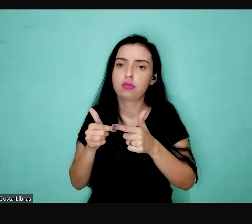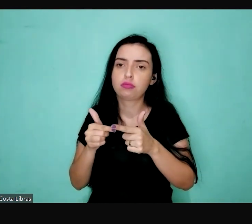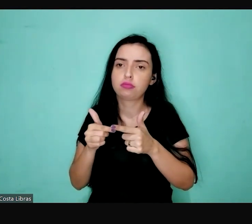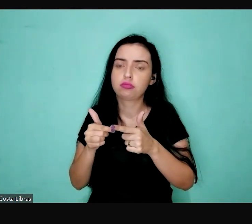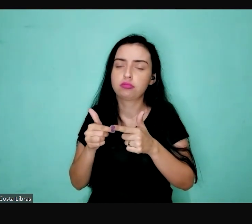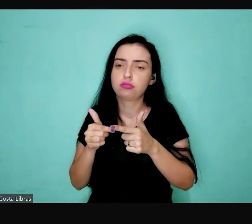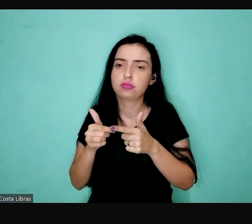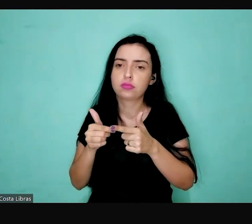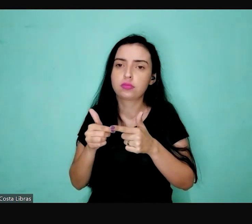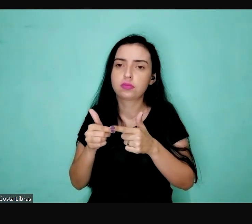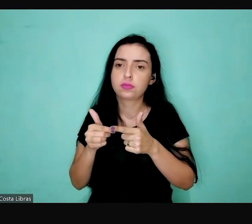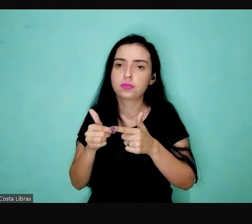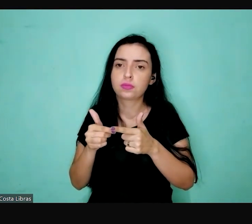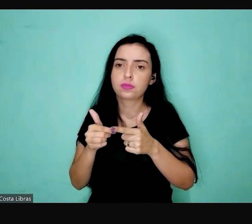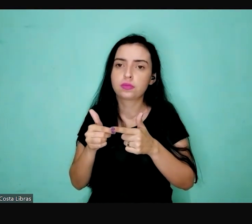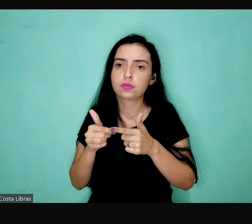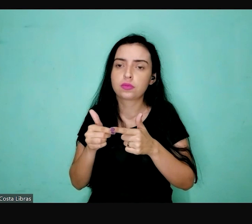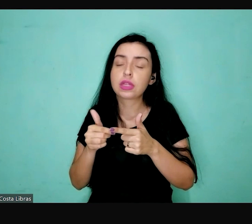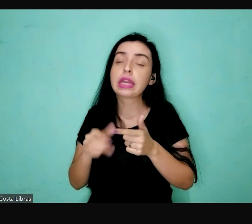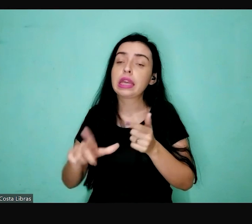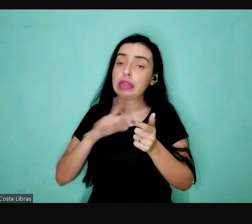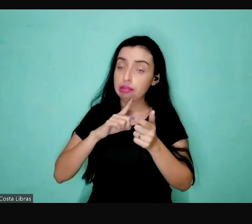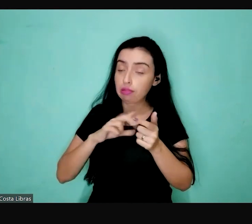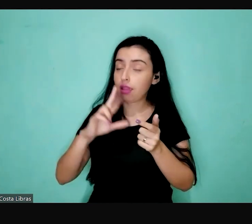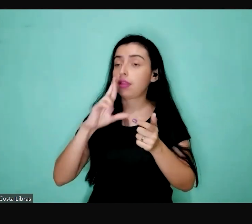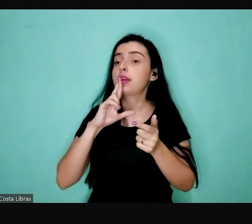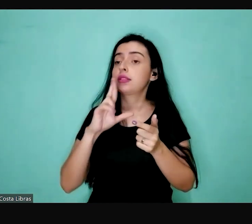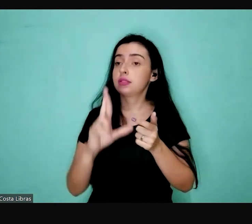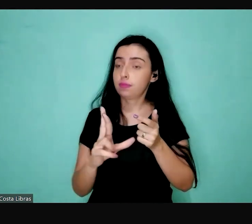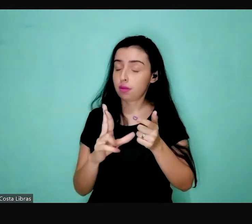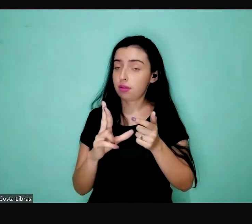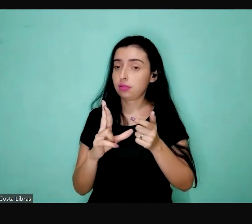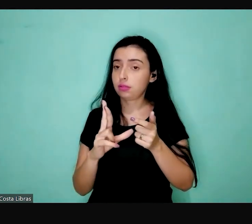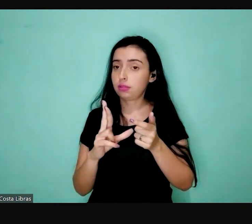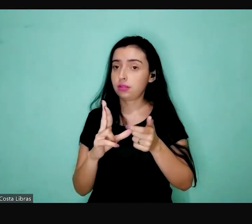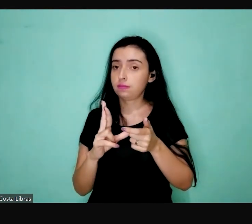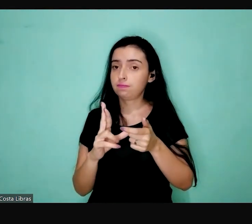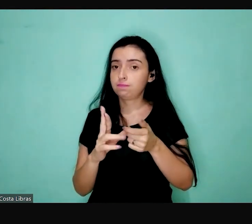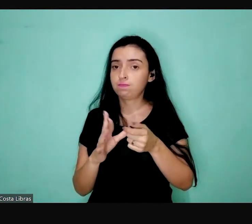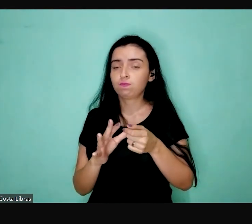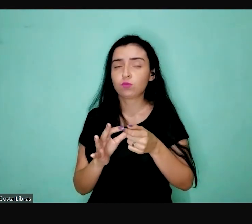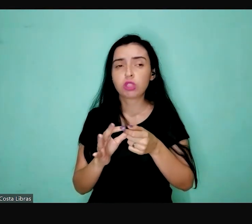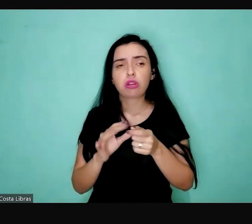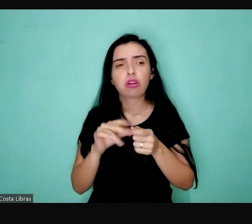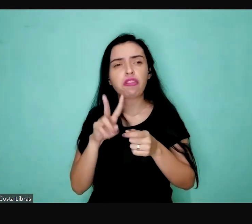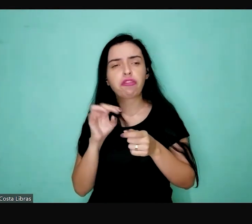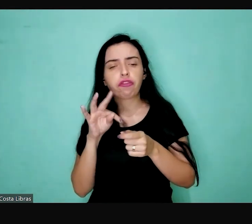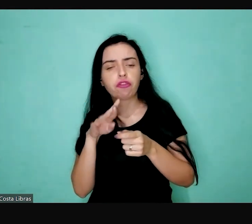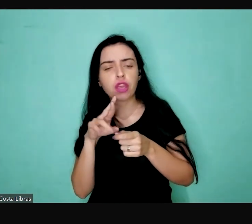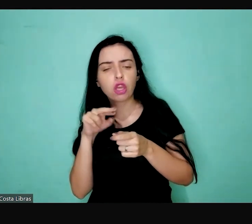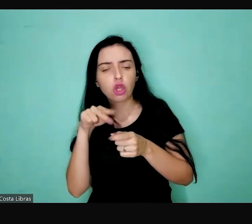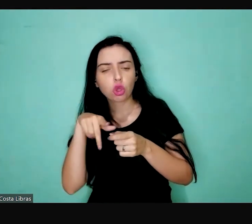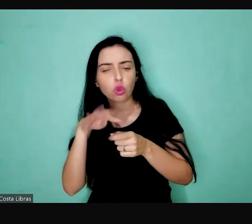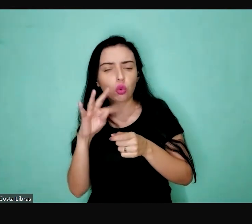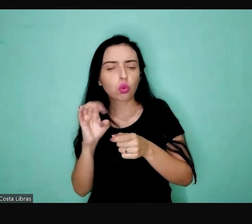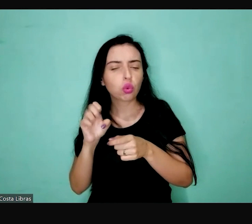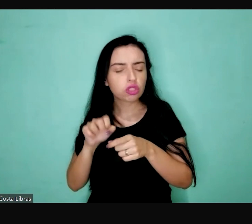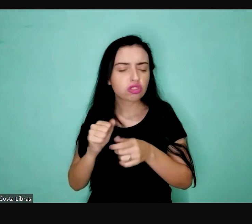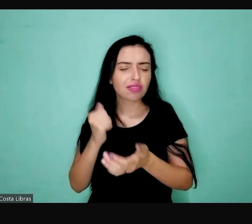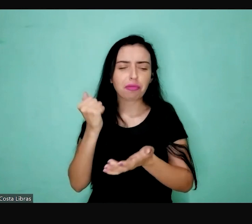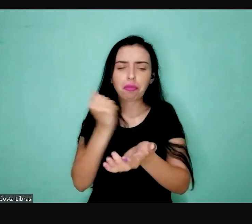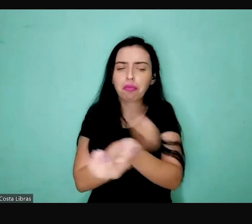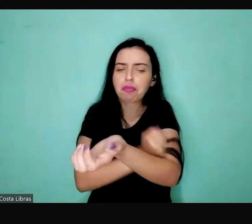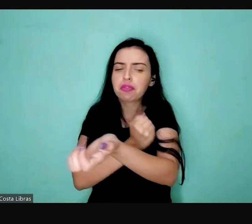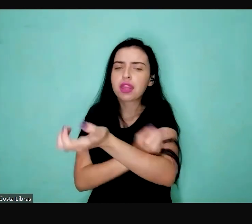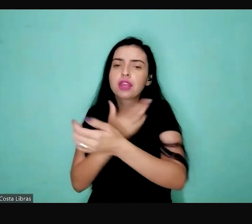que há solução, isso é uma virtude, isso é um vício. Eu confesso